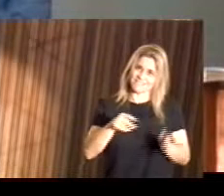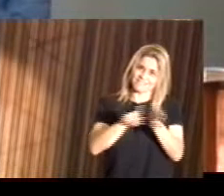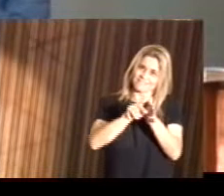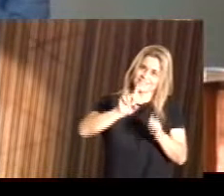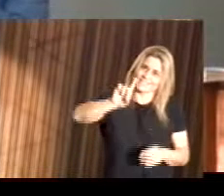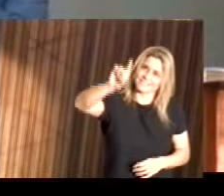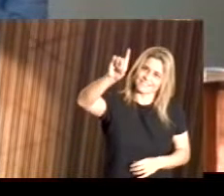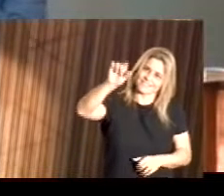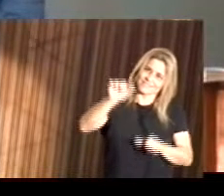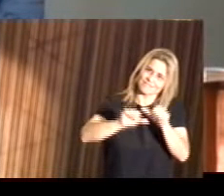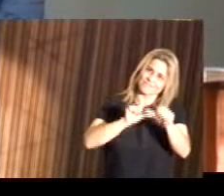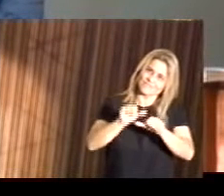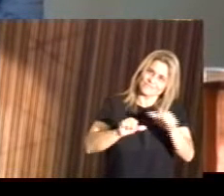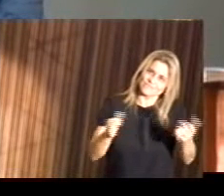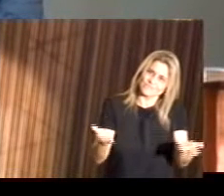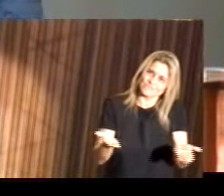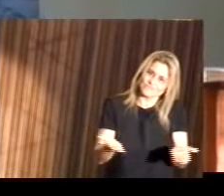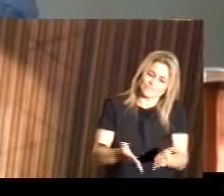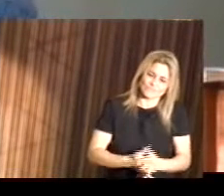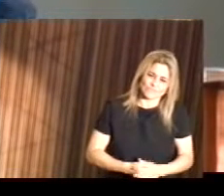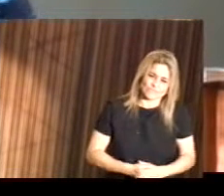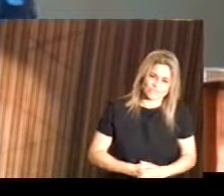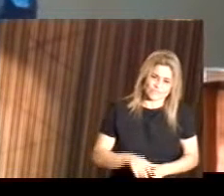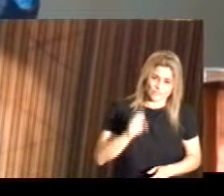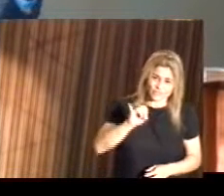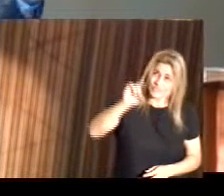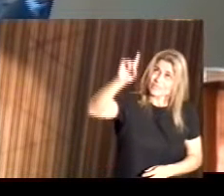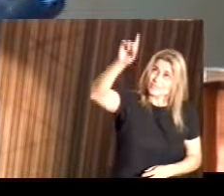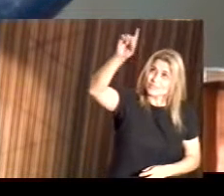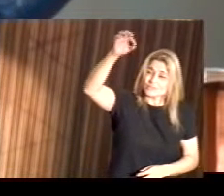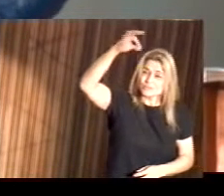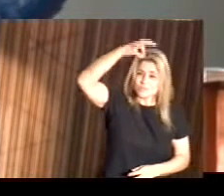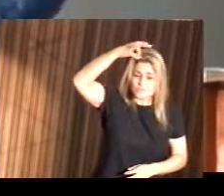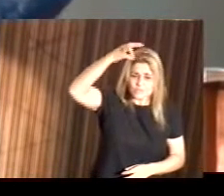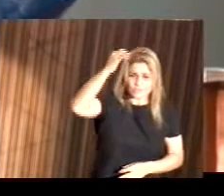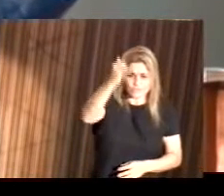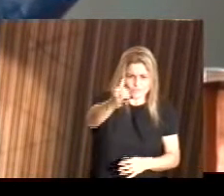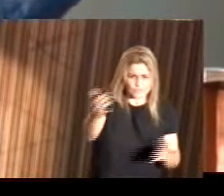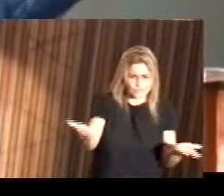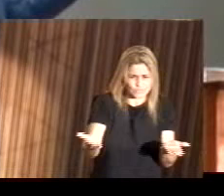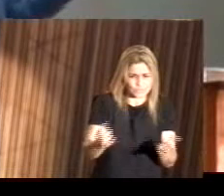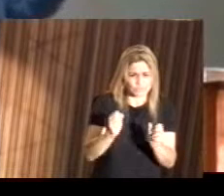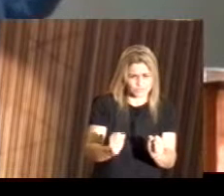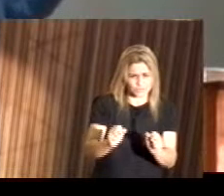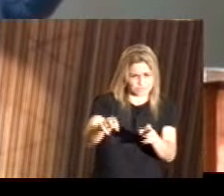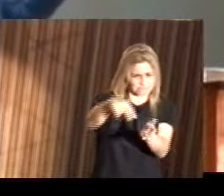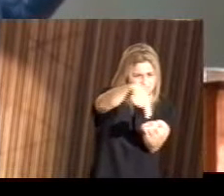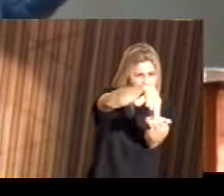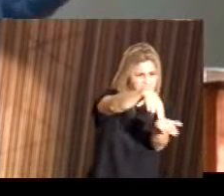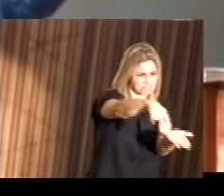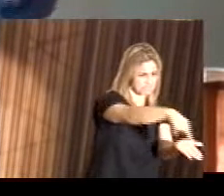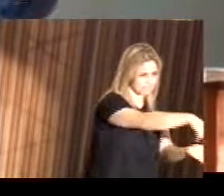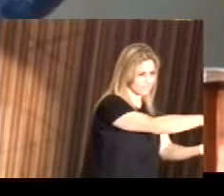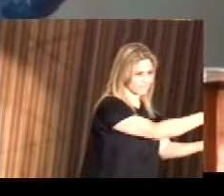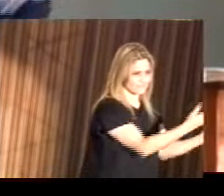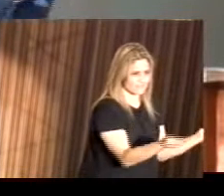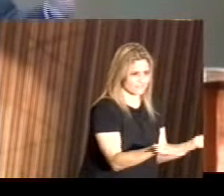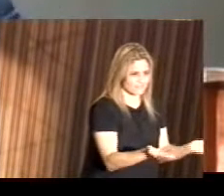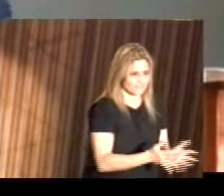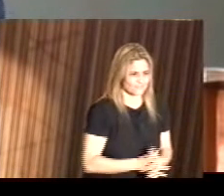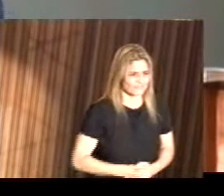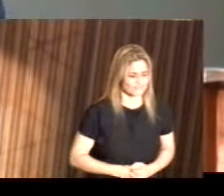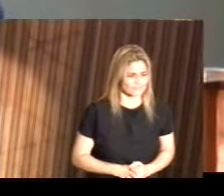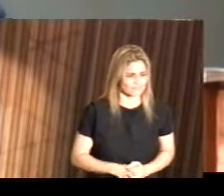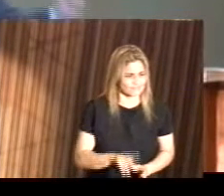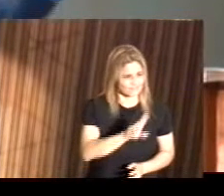guardar o teu coração. Começa hoje. Se o Espírito de Deus está falando com você, vem para cá, eu quero orar com você. Vai saindo do teu lugar, vem aqui, em